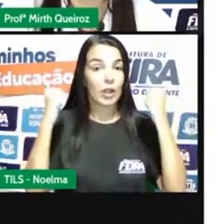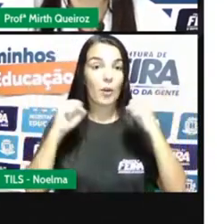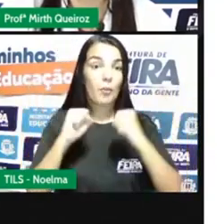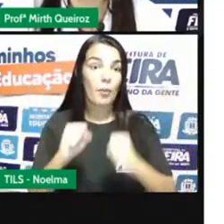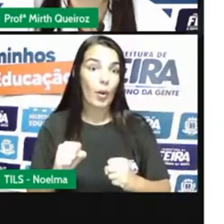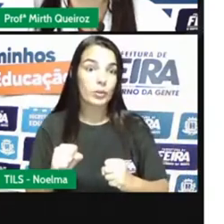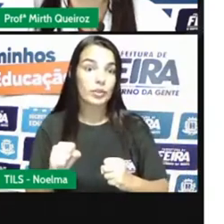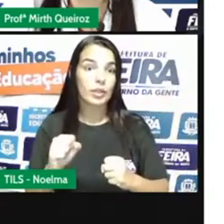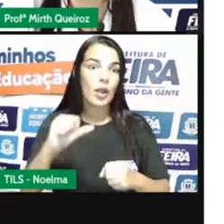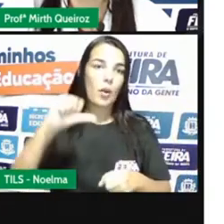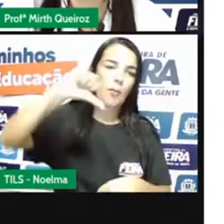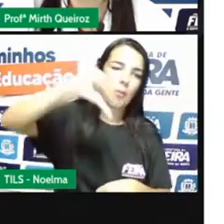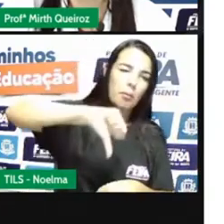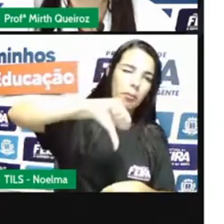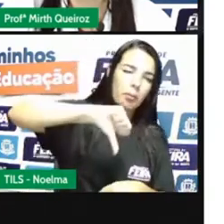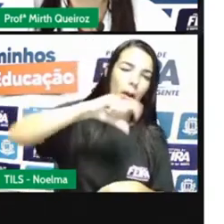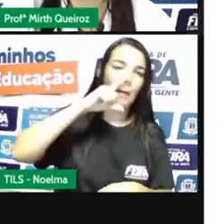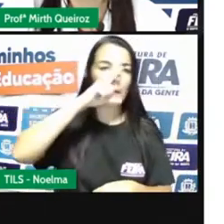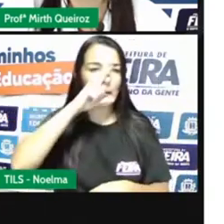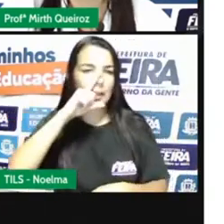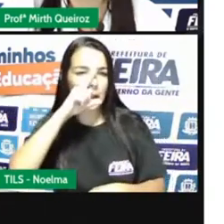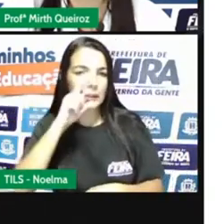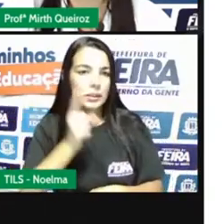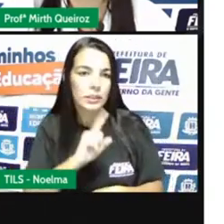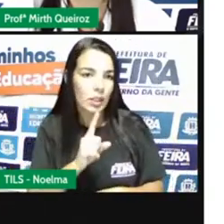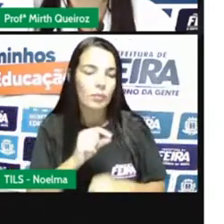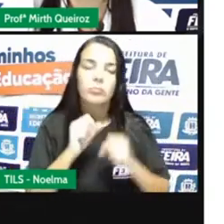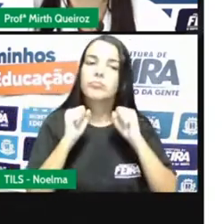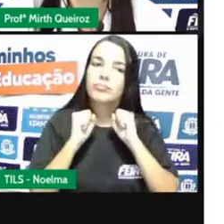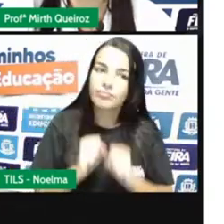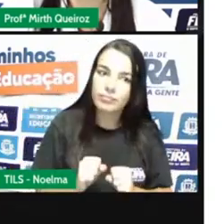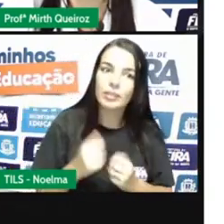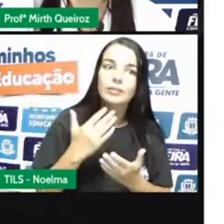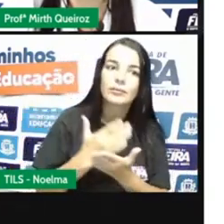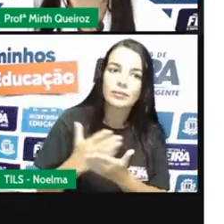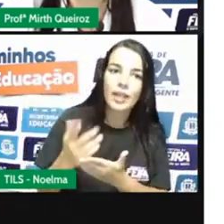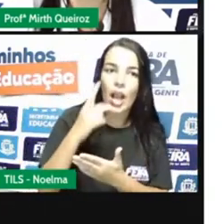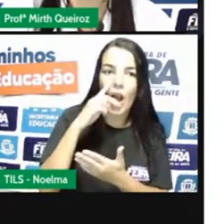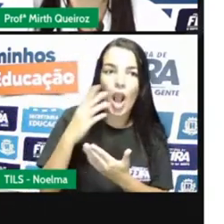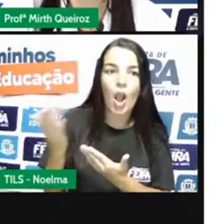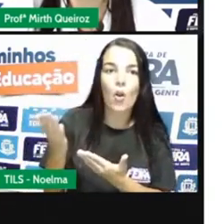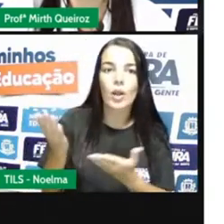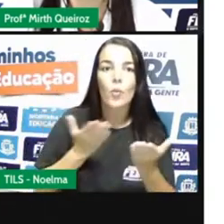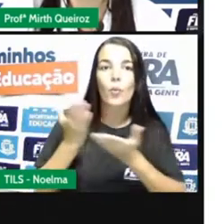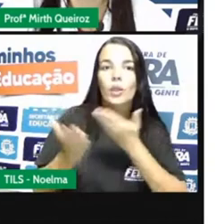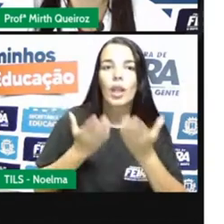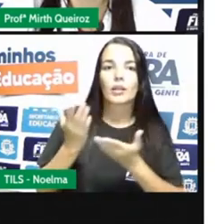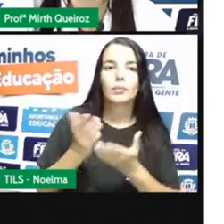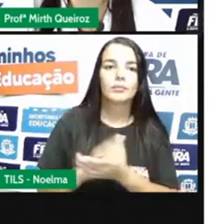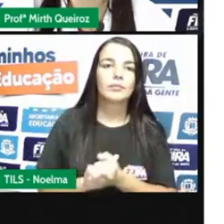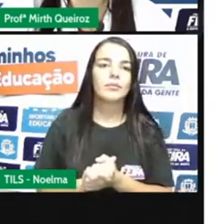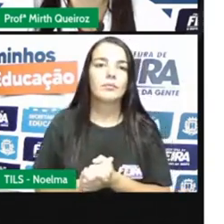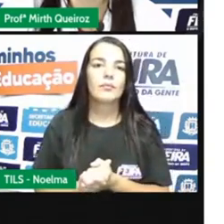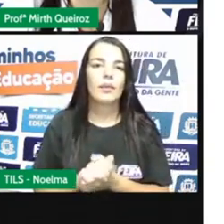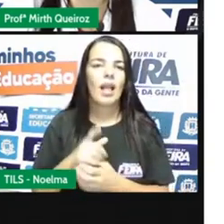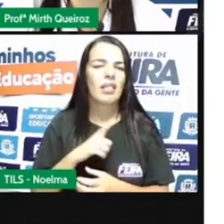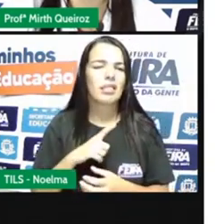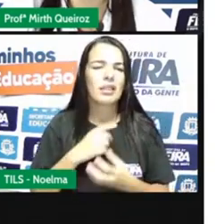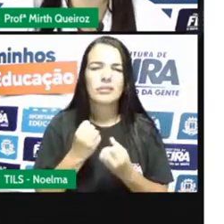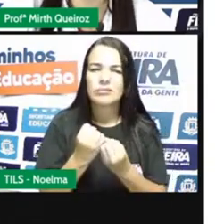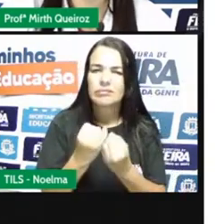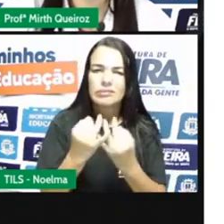Y não é perigoso para o estado de saúde do seu filho? Veja os principais cuidados a seguir. Aí nós temos